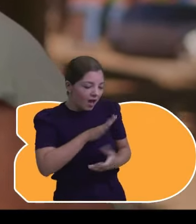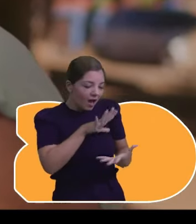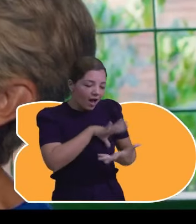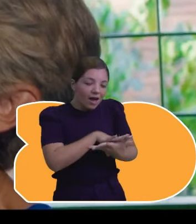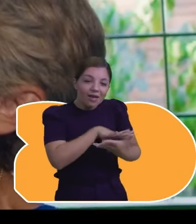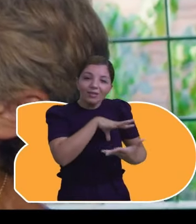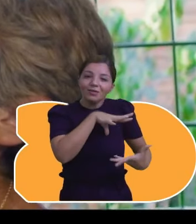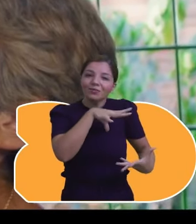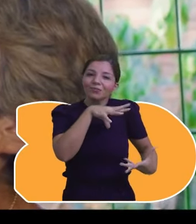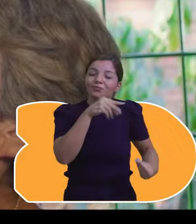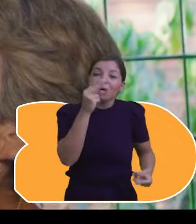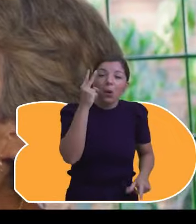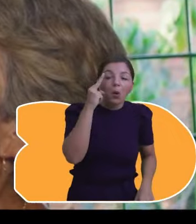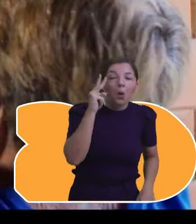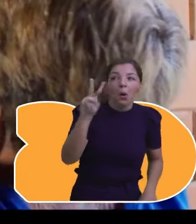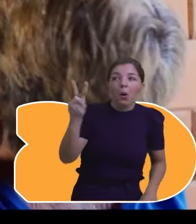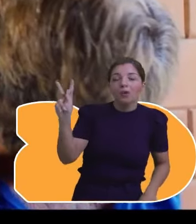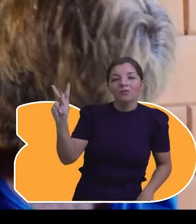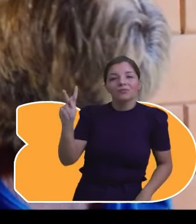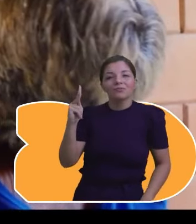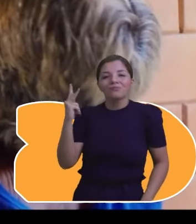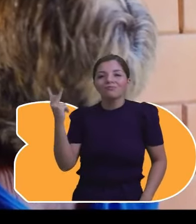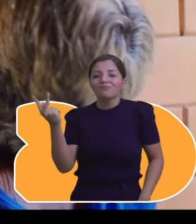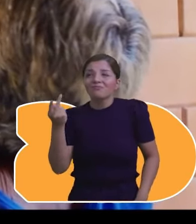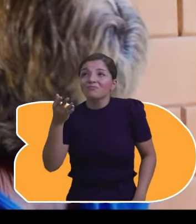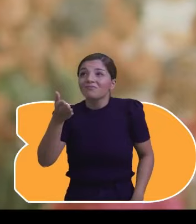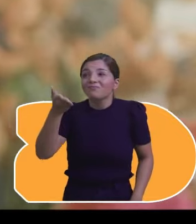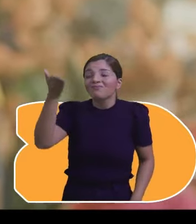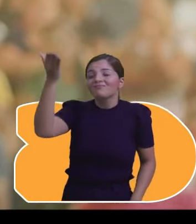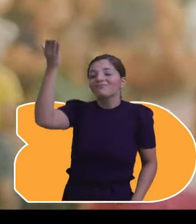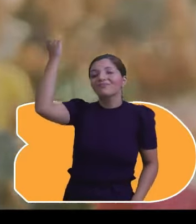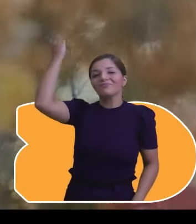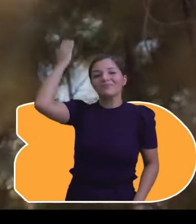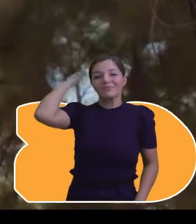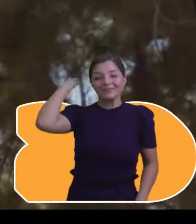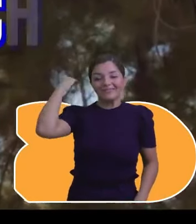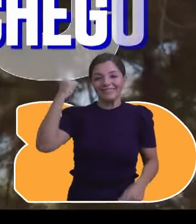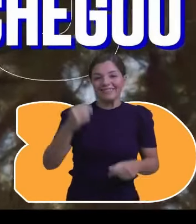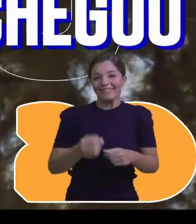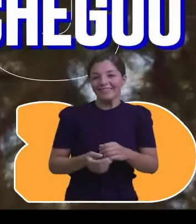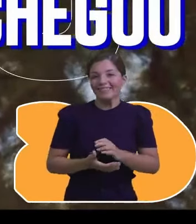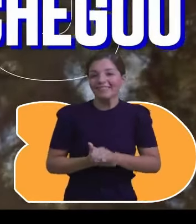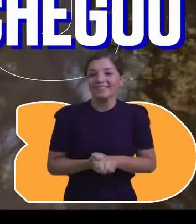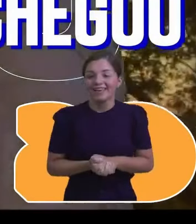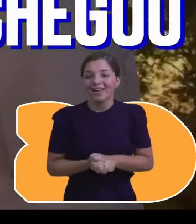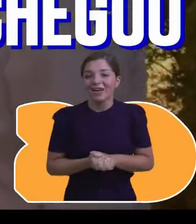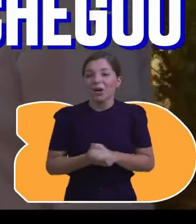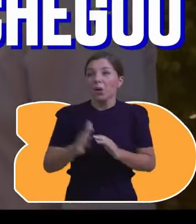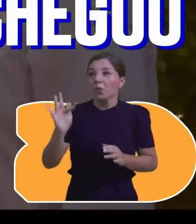coração, olhe pra aquele retrato na parede e diga: nosso futuro